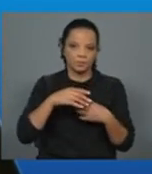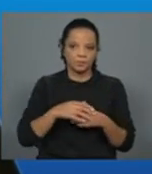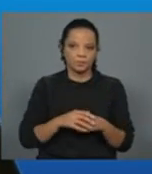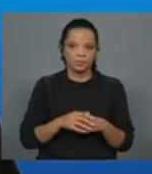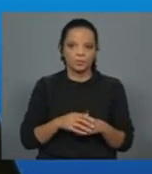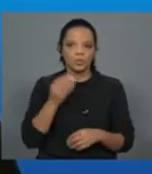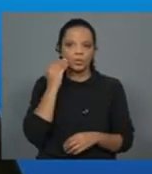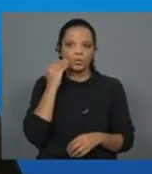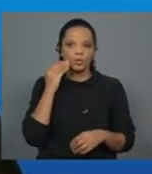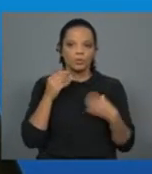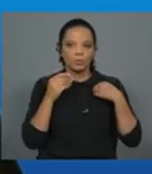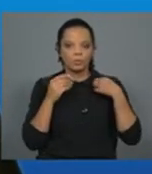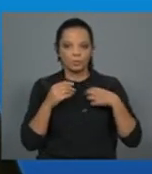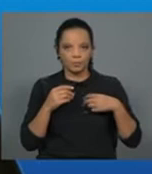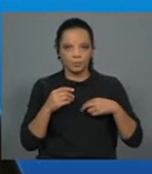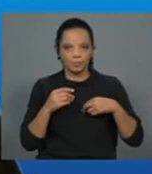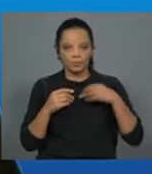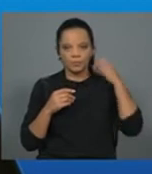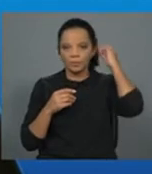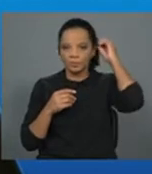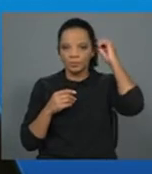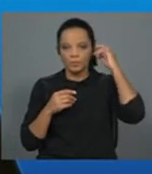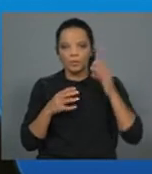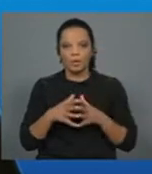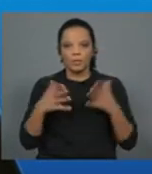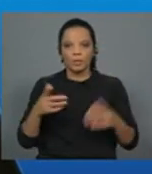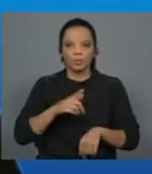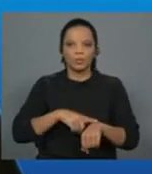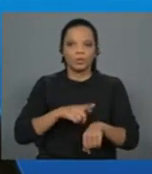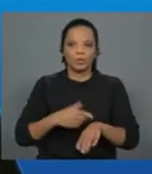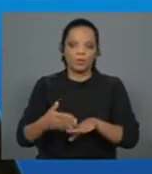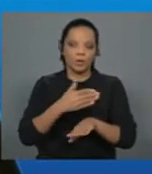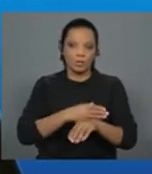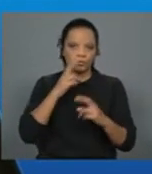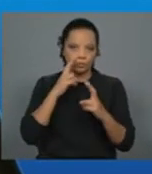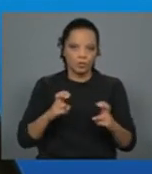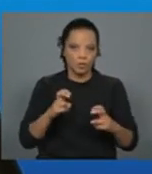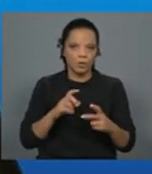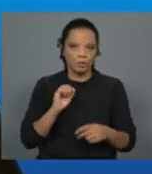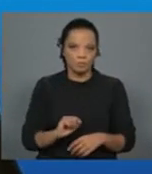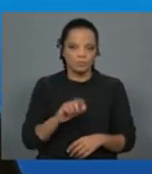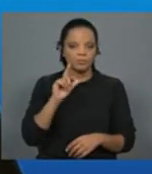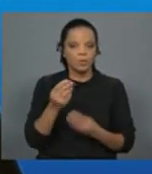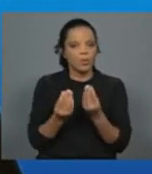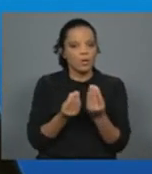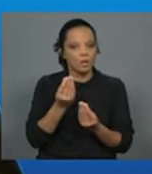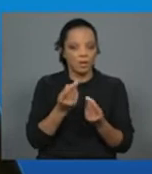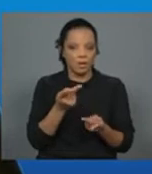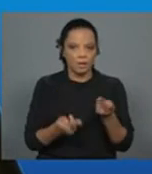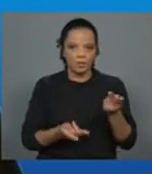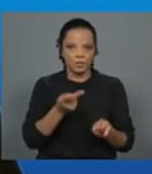aumentando o tempo de antecipação para os sismos e também garantindo uma melhor qualidade nessas